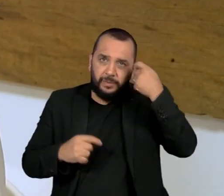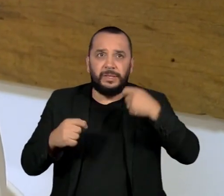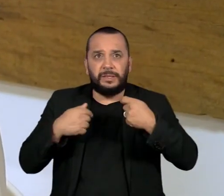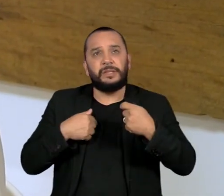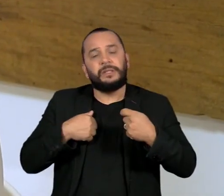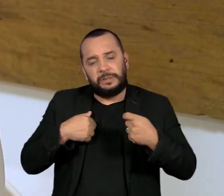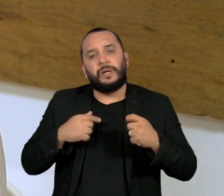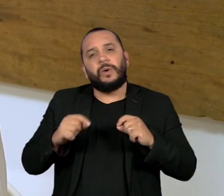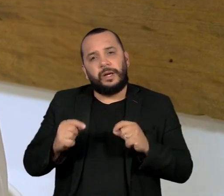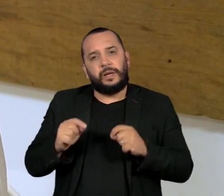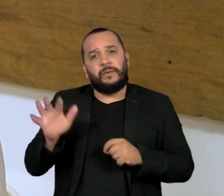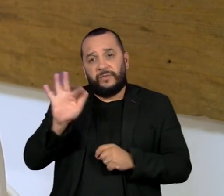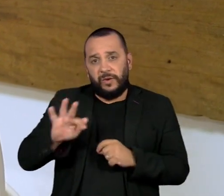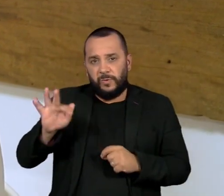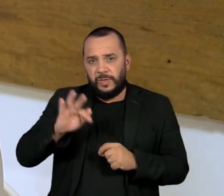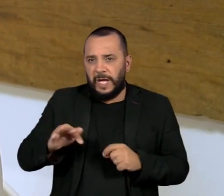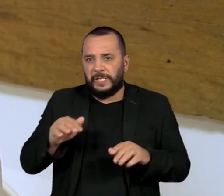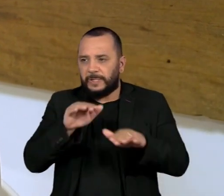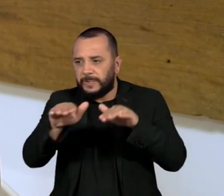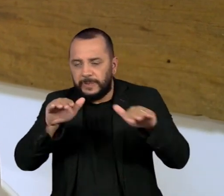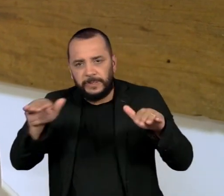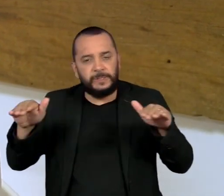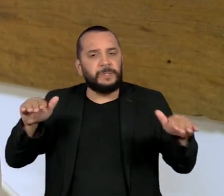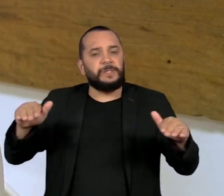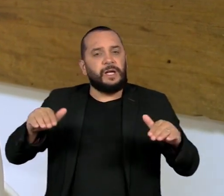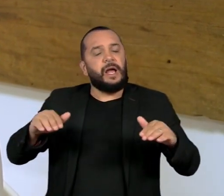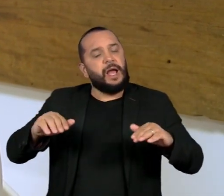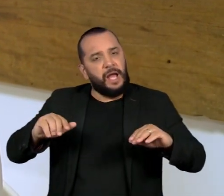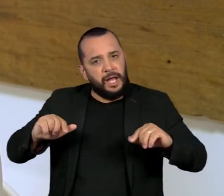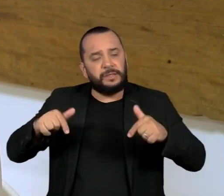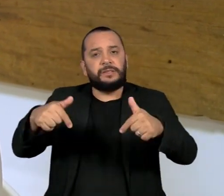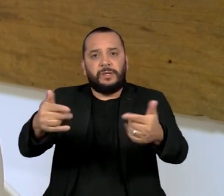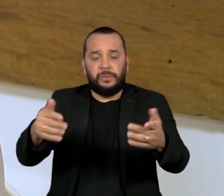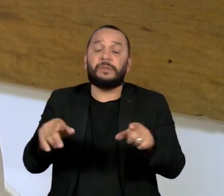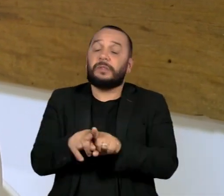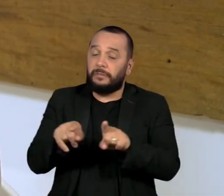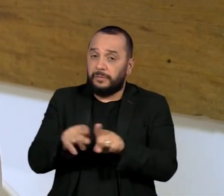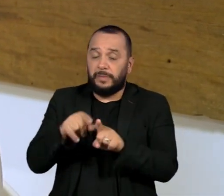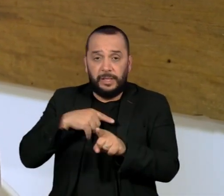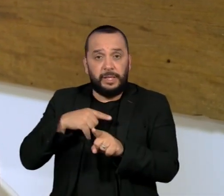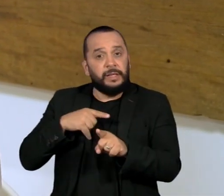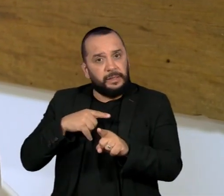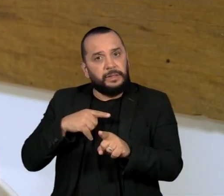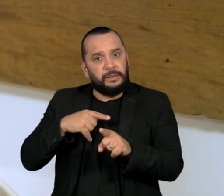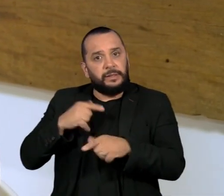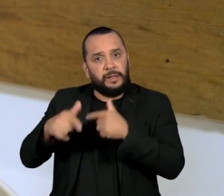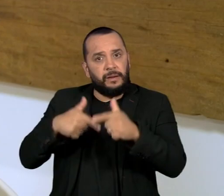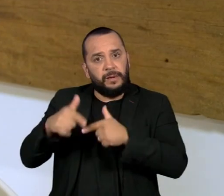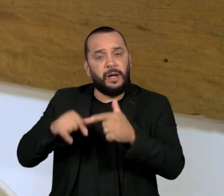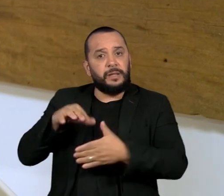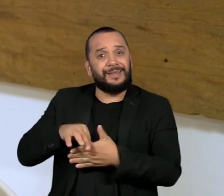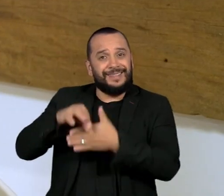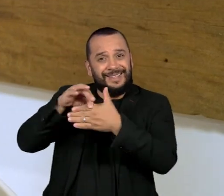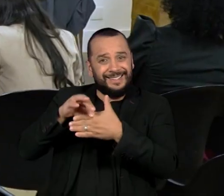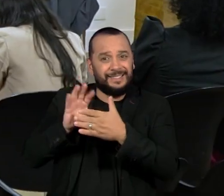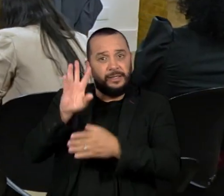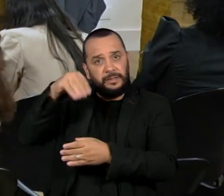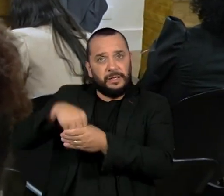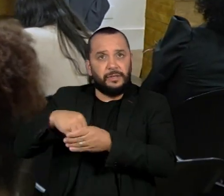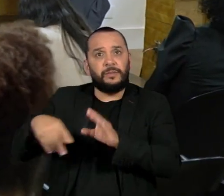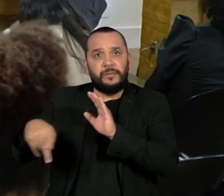instituição. Mas, para isso, até mesmo os cargos de liderança dentro das universidades precisariam